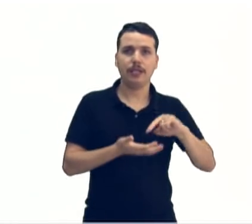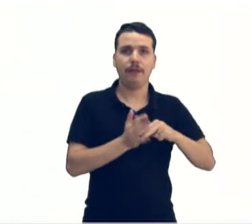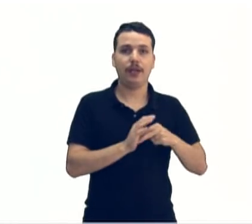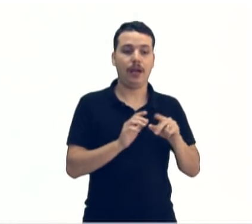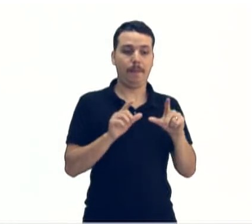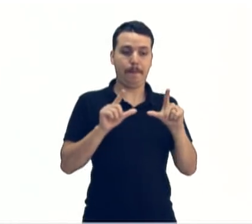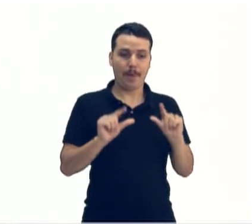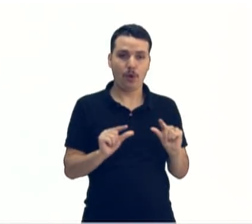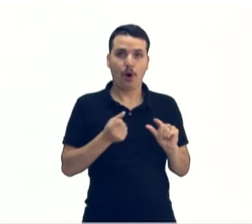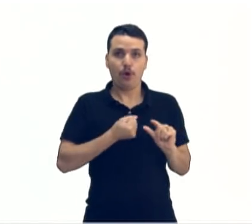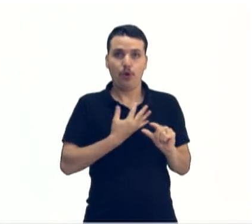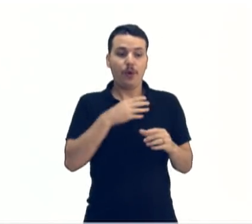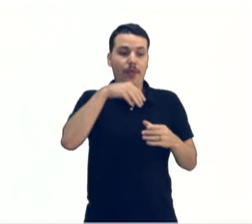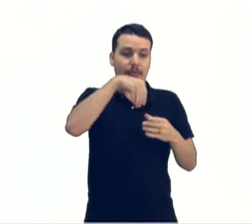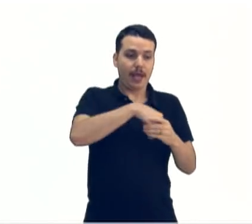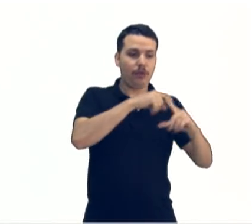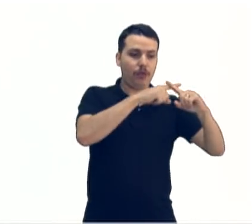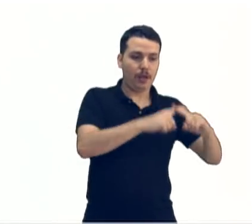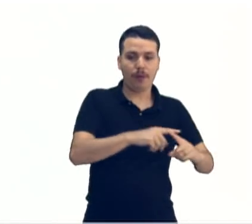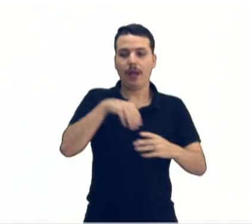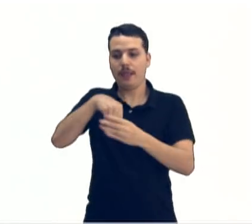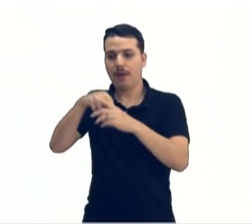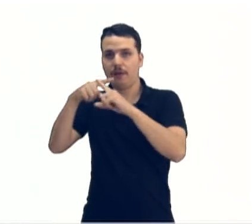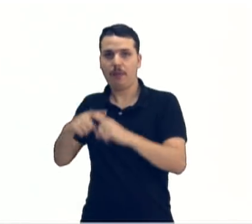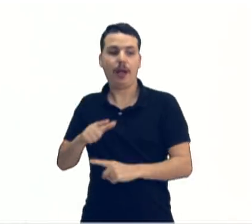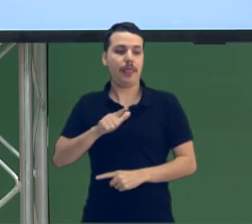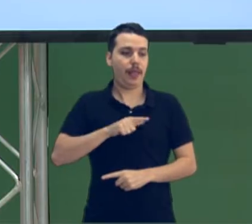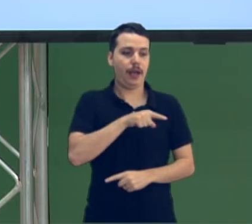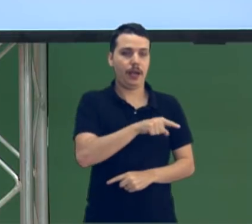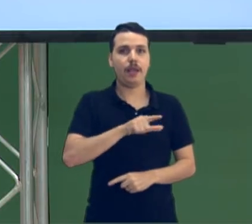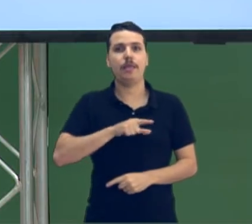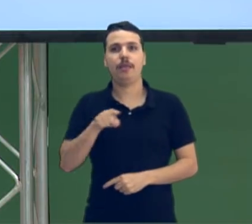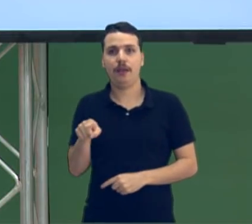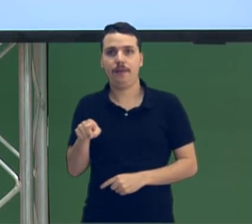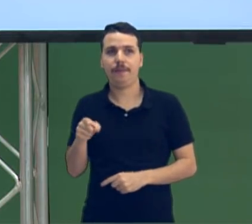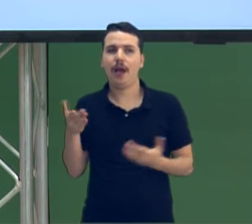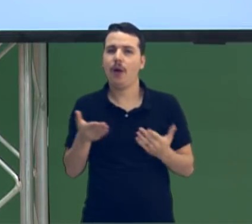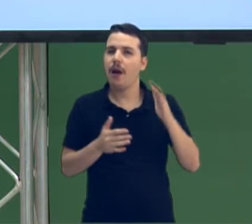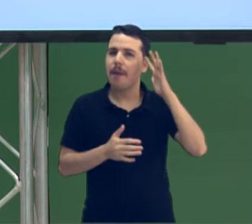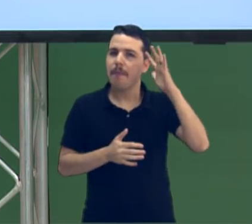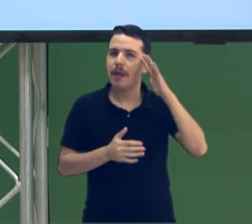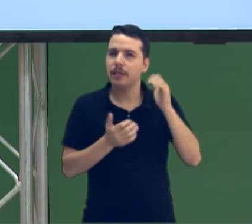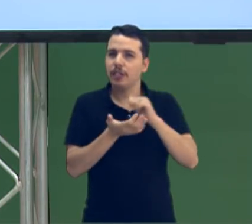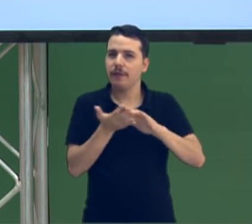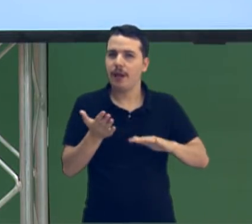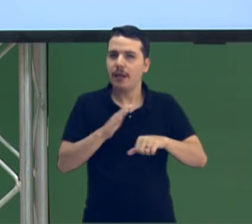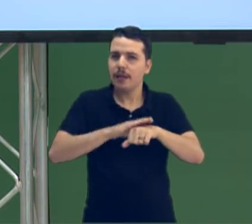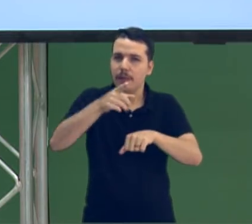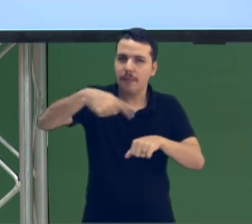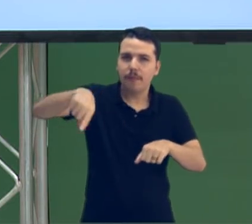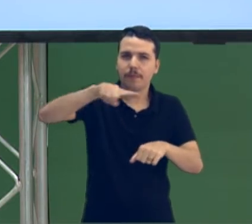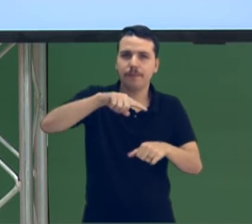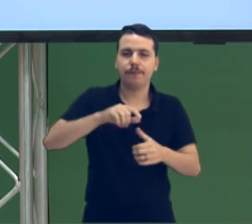comum entre dois números. Mas vamos pensar o que tem nesse exercício aqui. Um tempo aí para vocês.